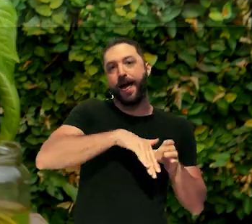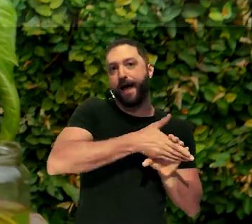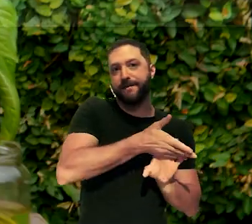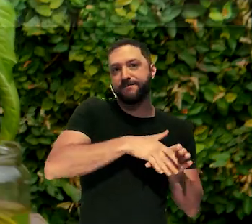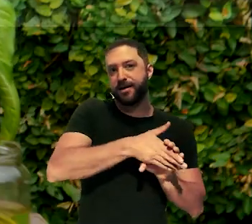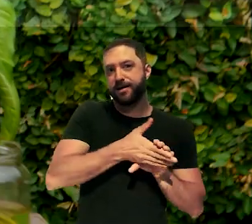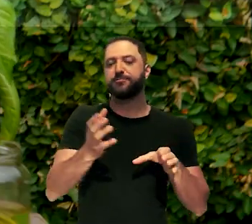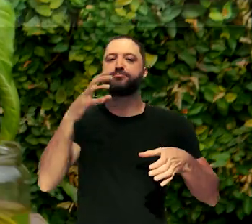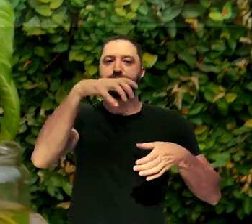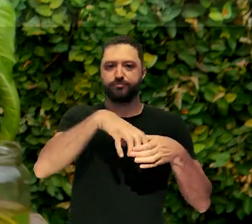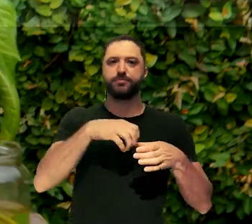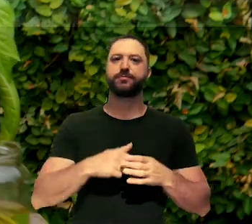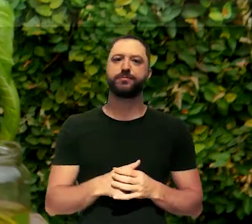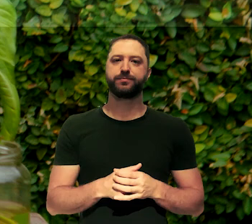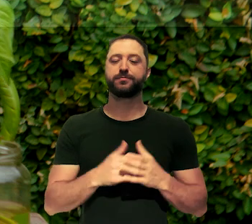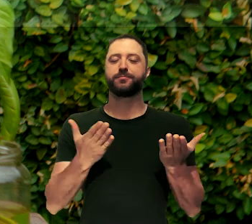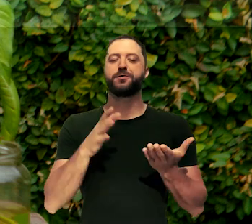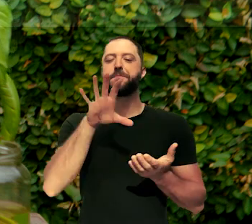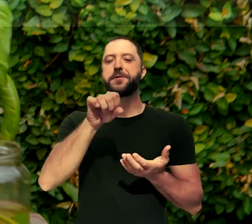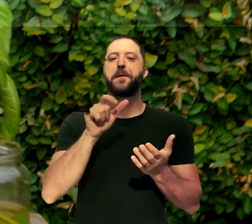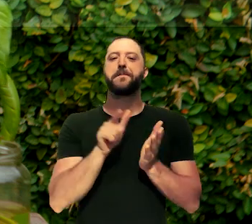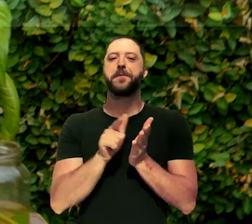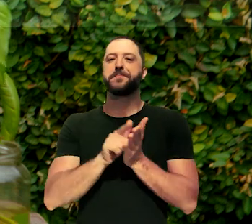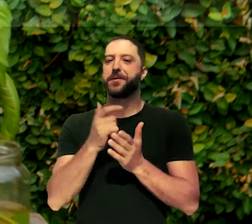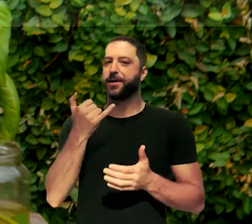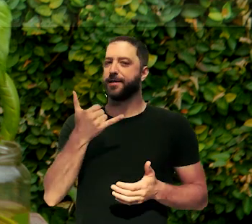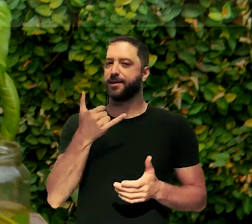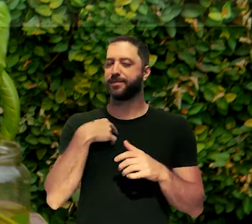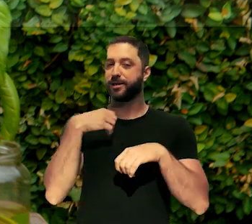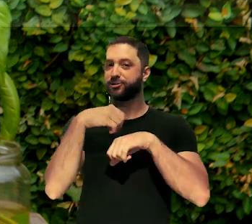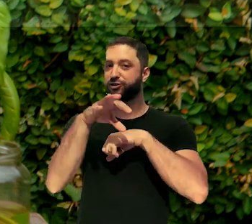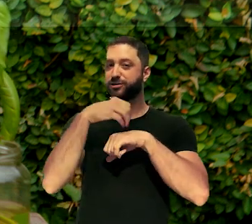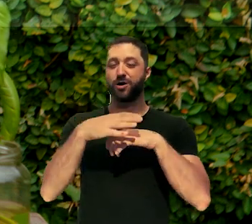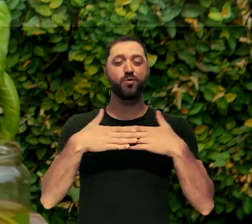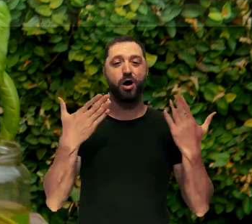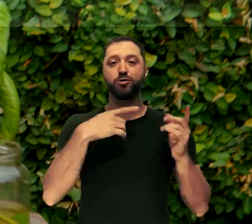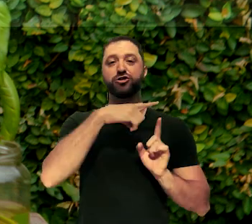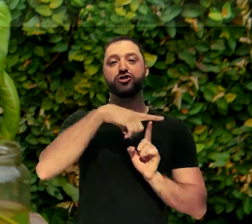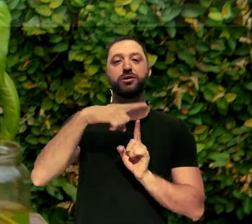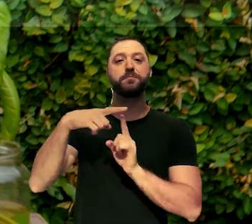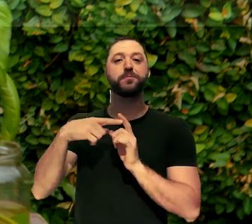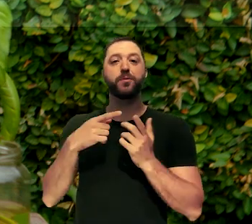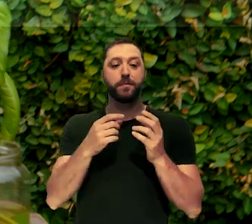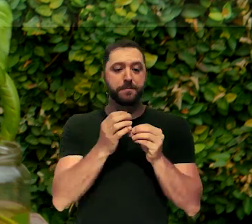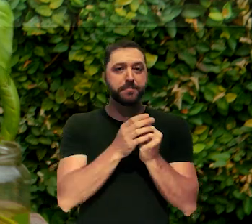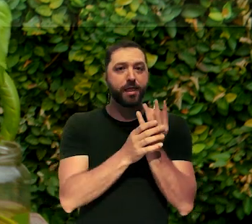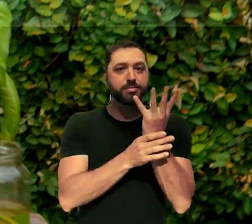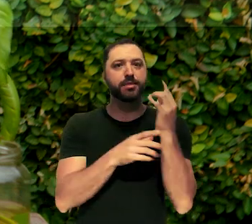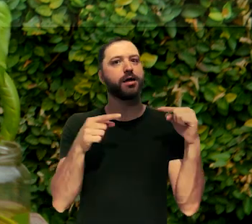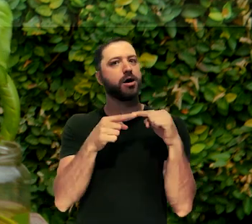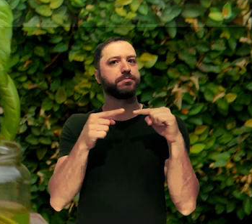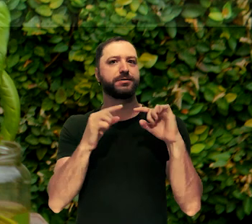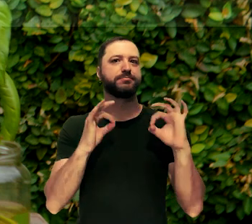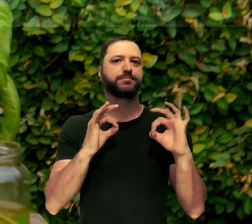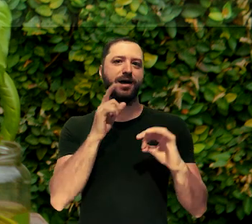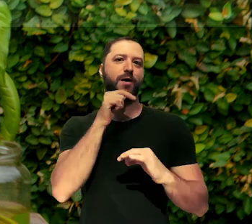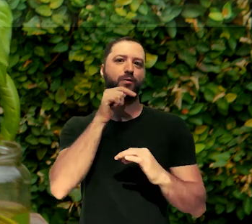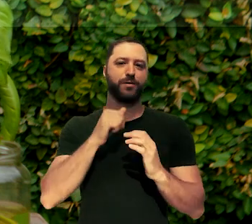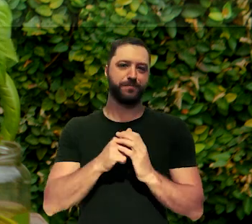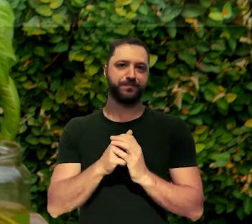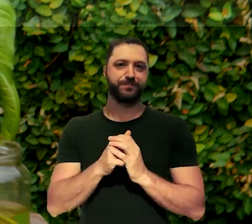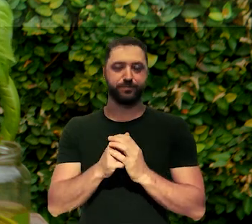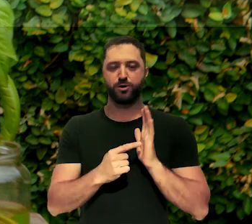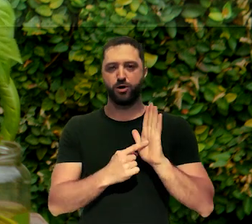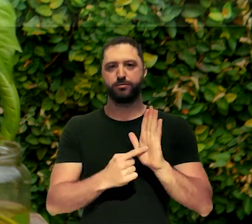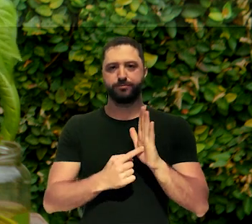E agora, papel e caneta na mão, que eu vou passar para vocês as dicas das plantas que mais se dão bem nessa técnica de